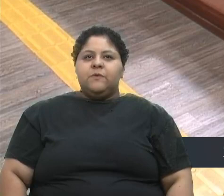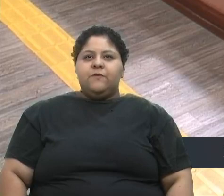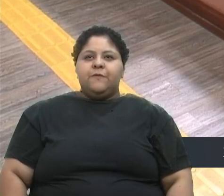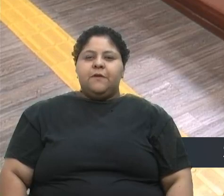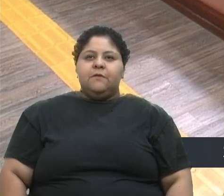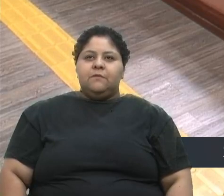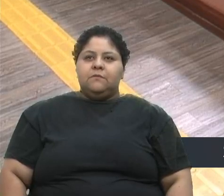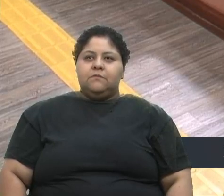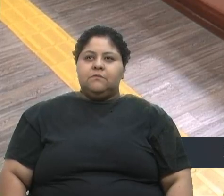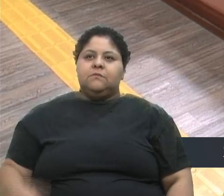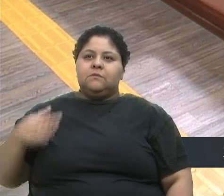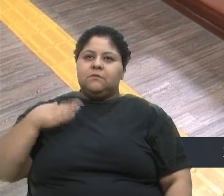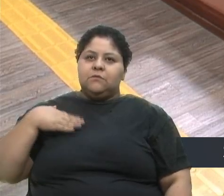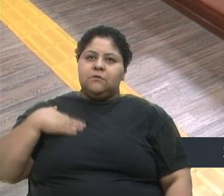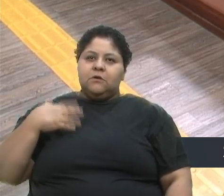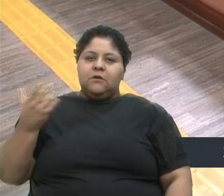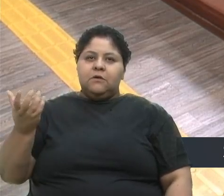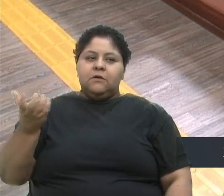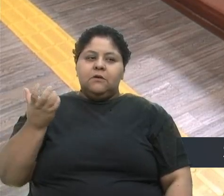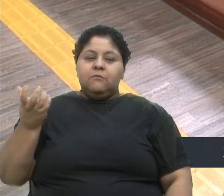Eu quero